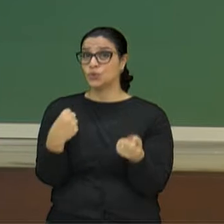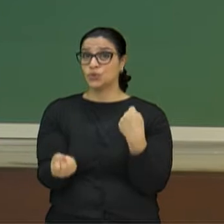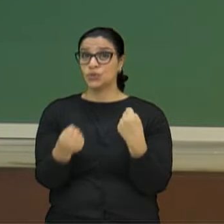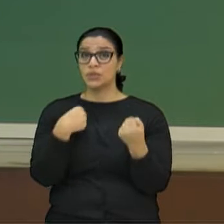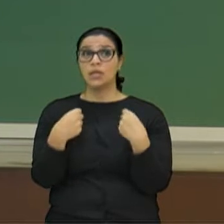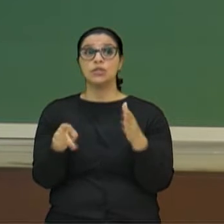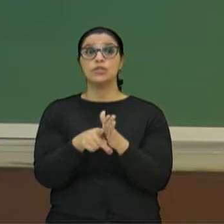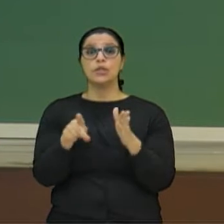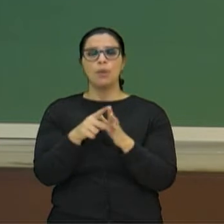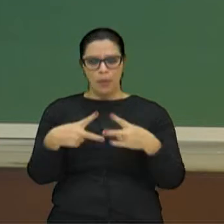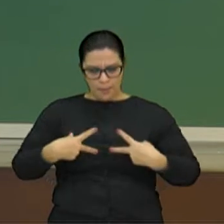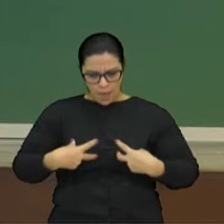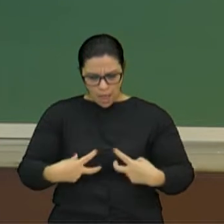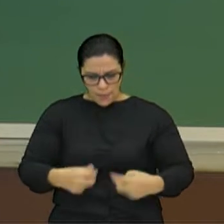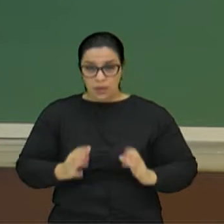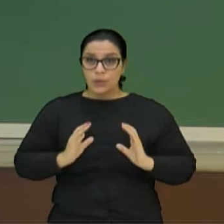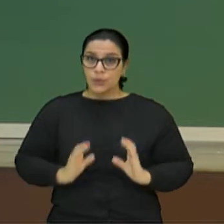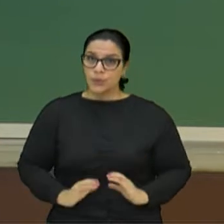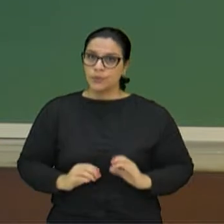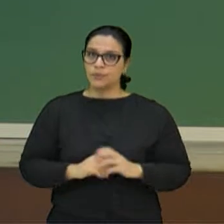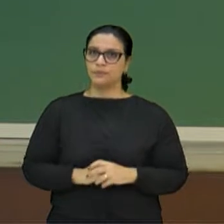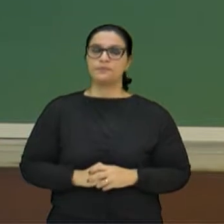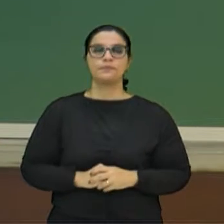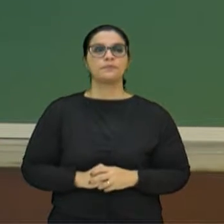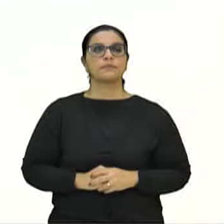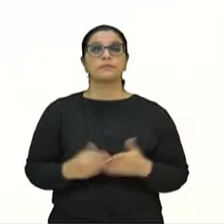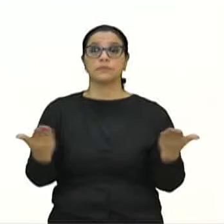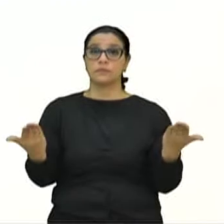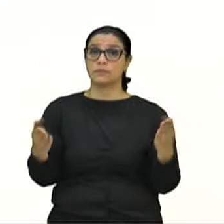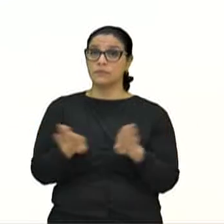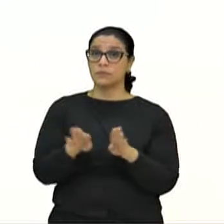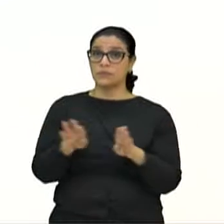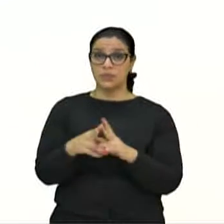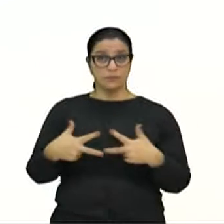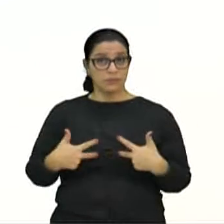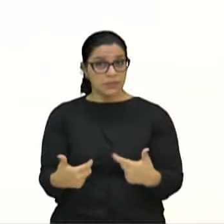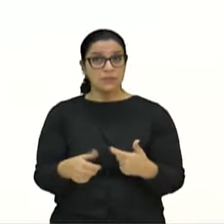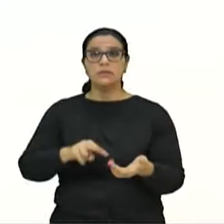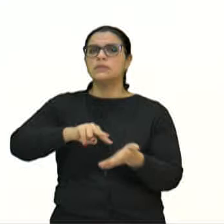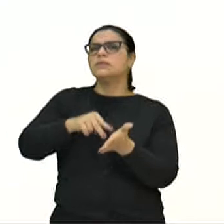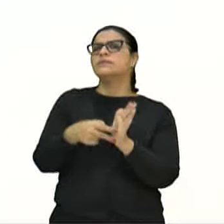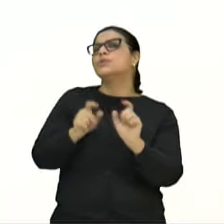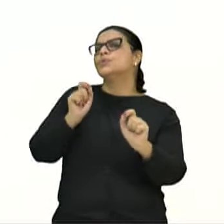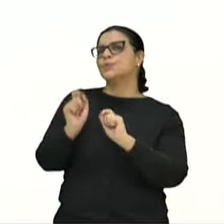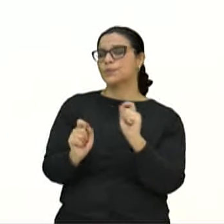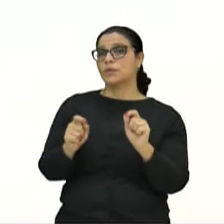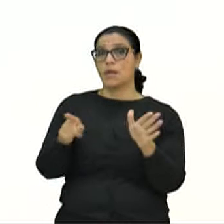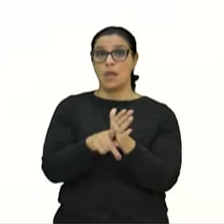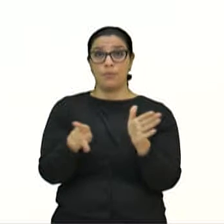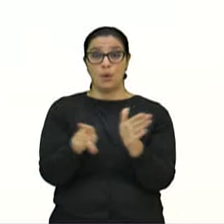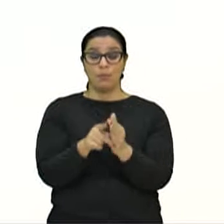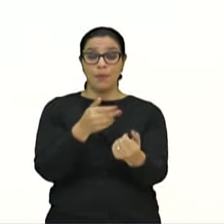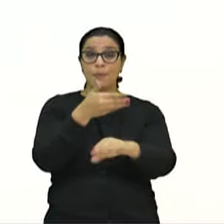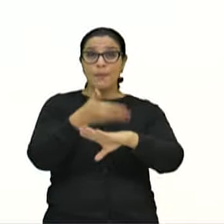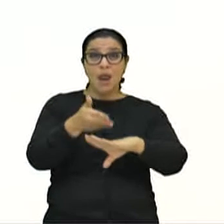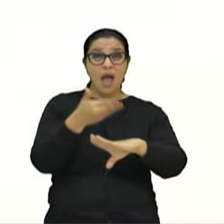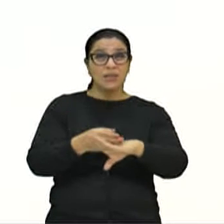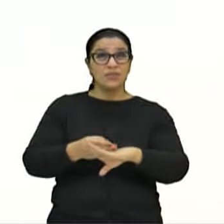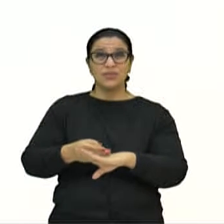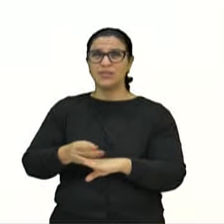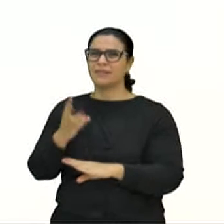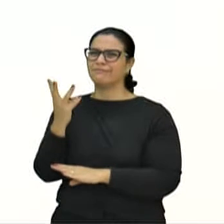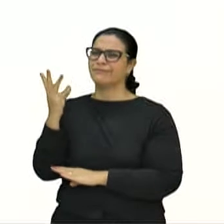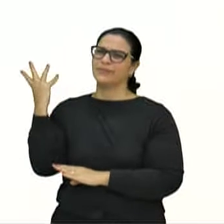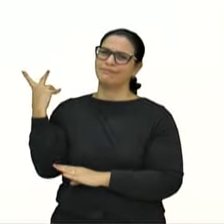de conscientização corporal. Então, a ginástica de conscientização corporal são práticas milenares,